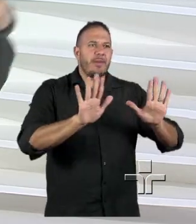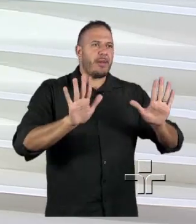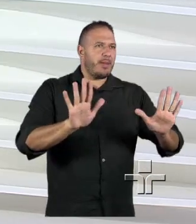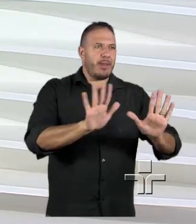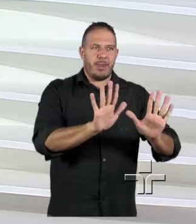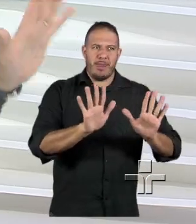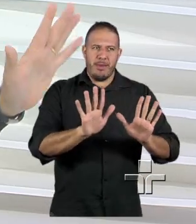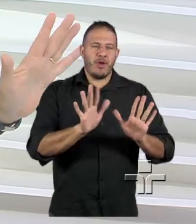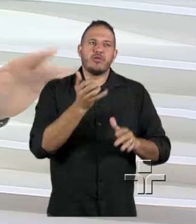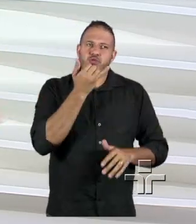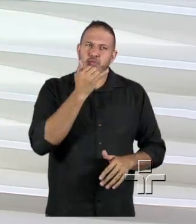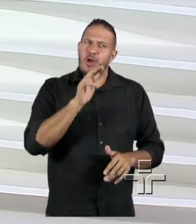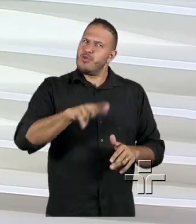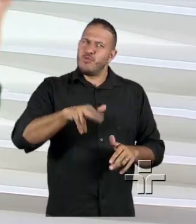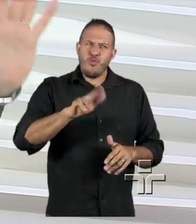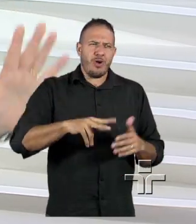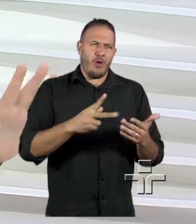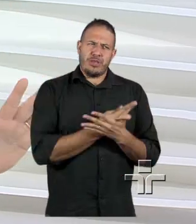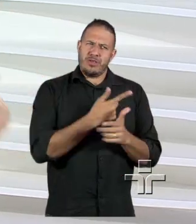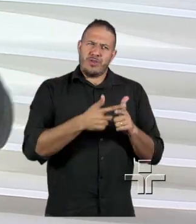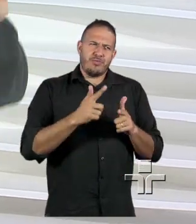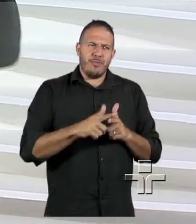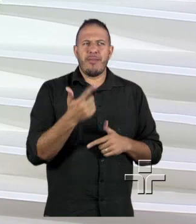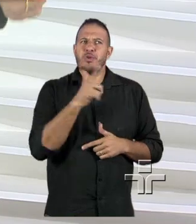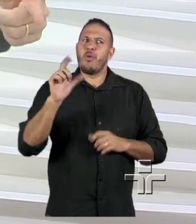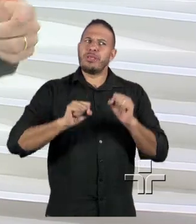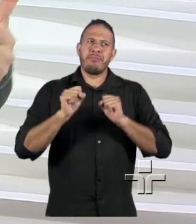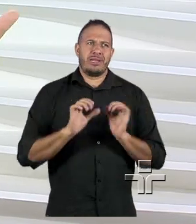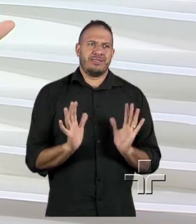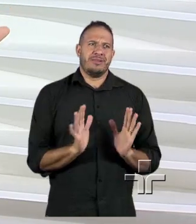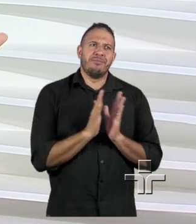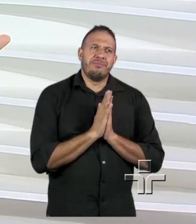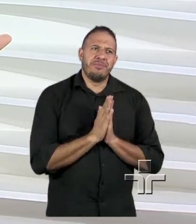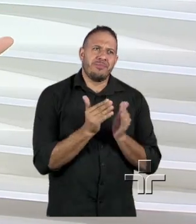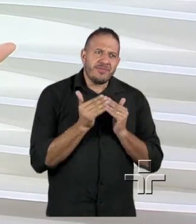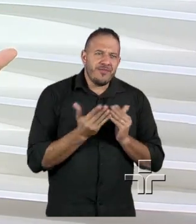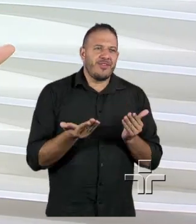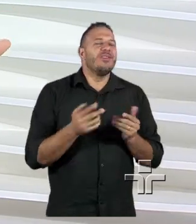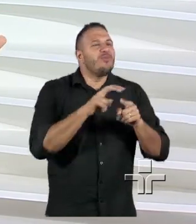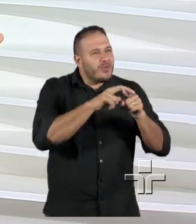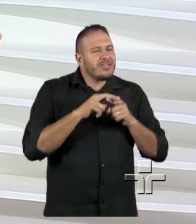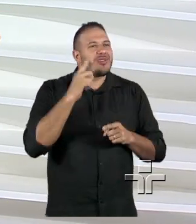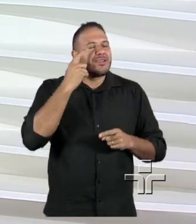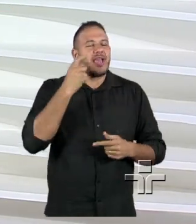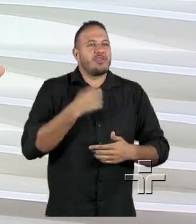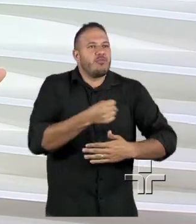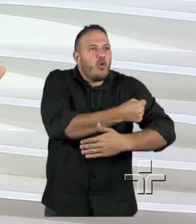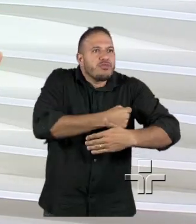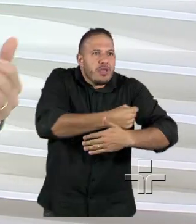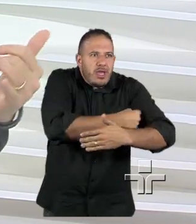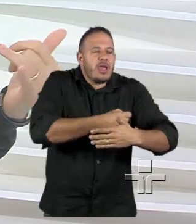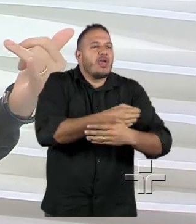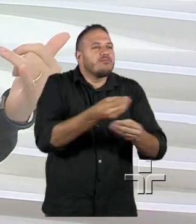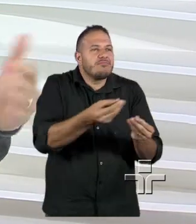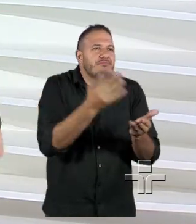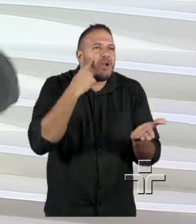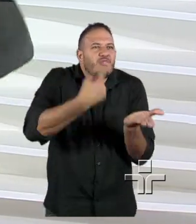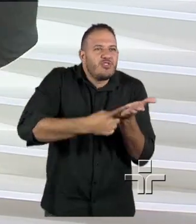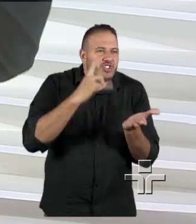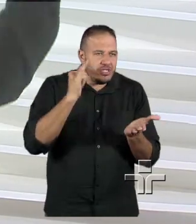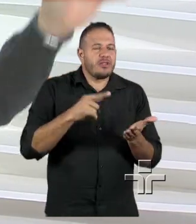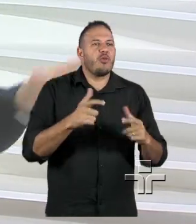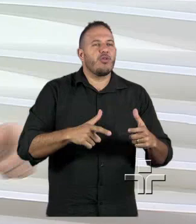aí, ó, nunca tive esse problema, eu nunca trabalhei em outra empresa. E é por isso que tem a história de cozinhar para os funcionários, que tem lugar na empresa, tem um estúdio